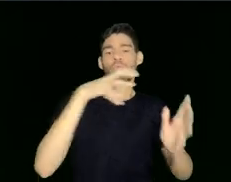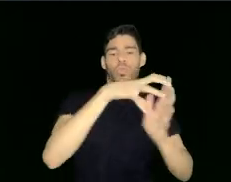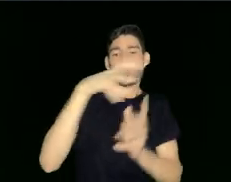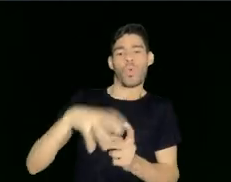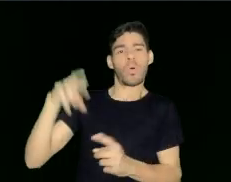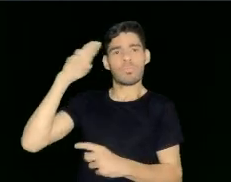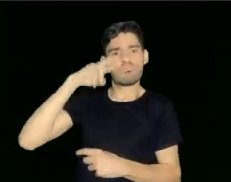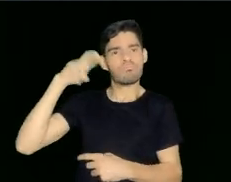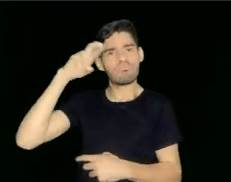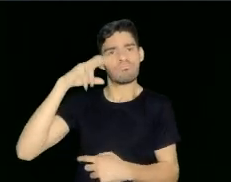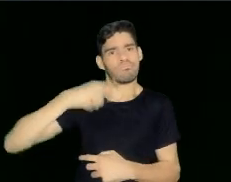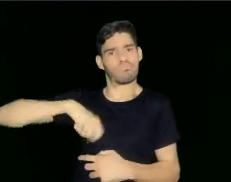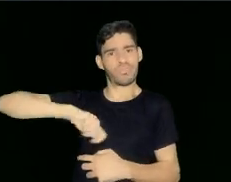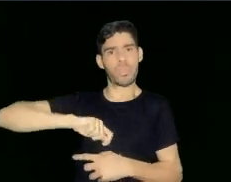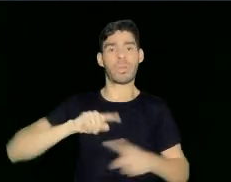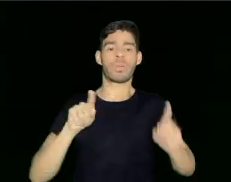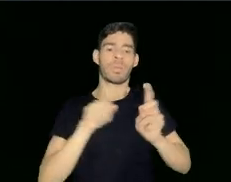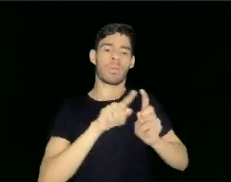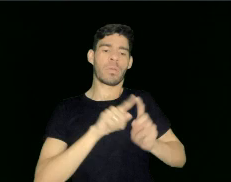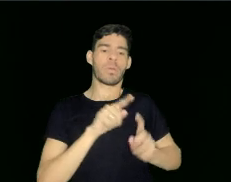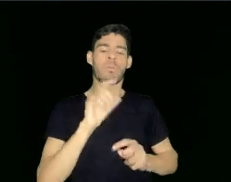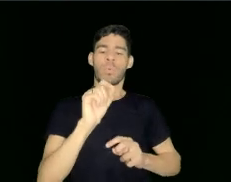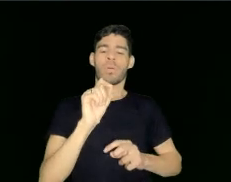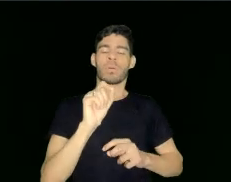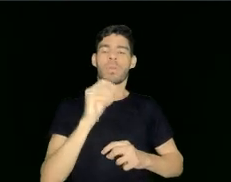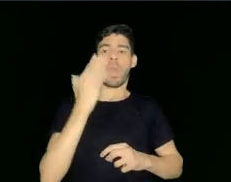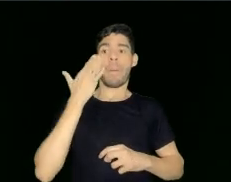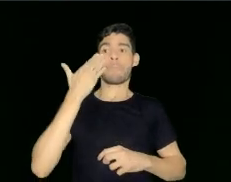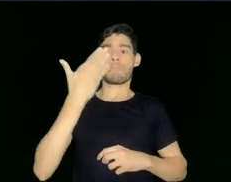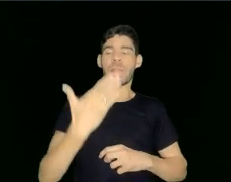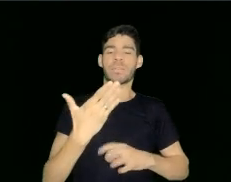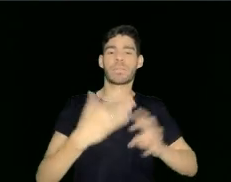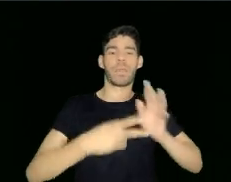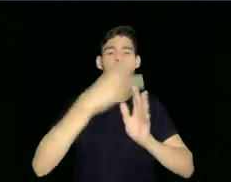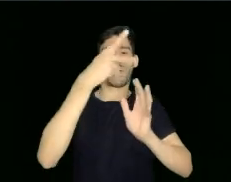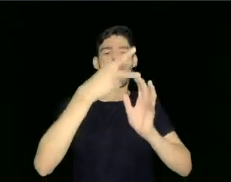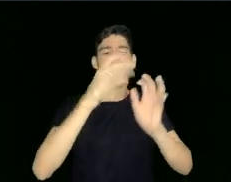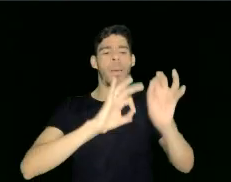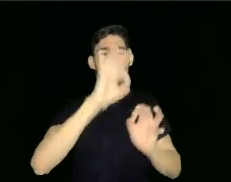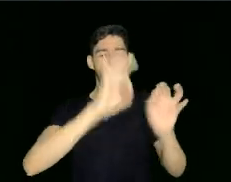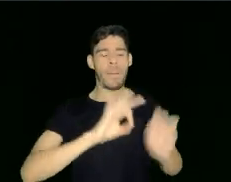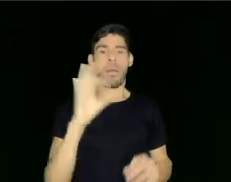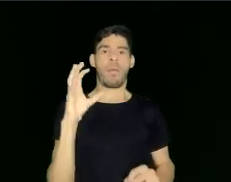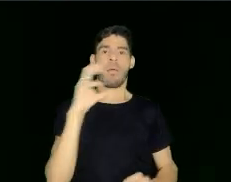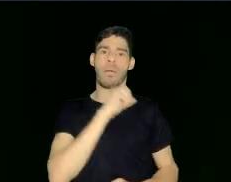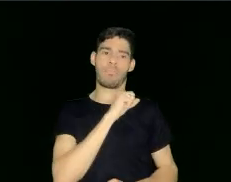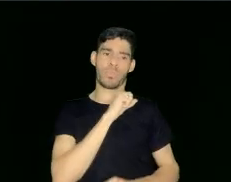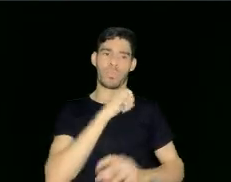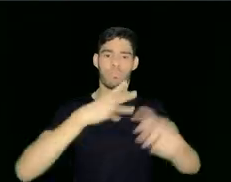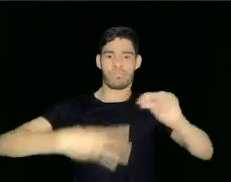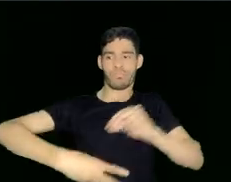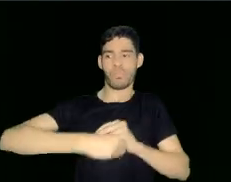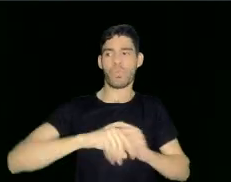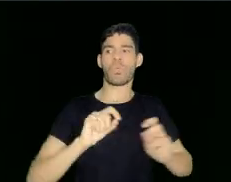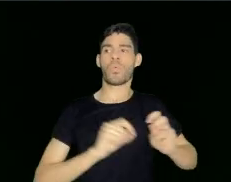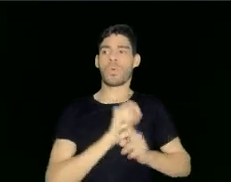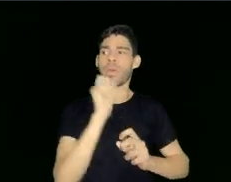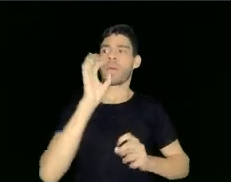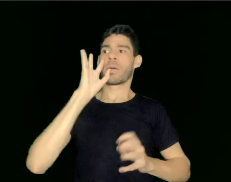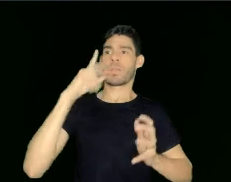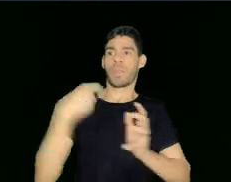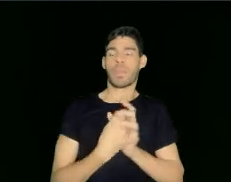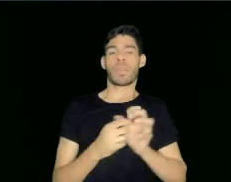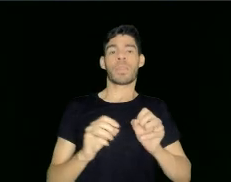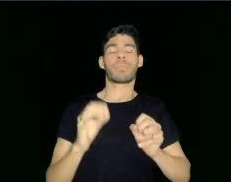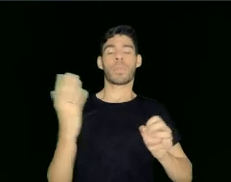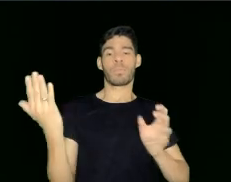federais e servidores de órgãos fiscalizatórios, além da ordem para a apresentação de um planejamento rápido